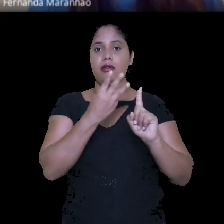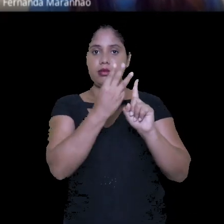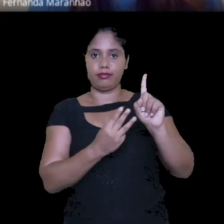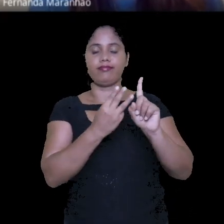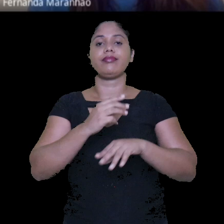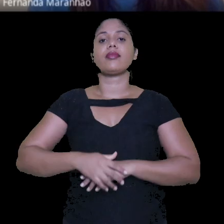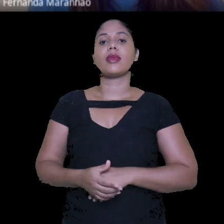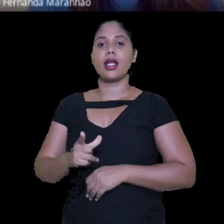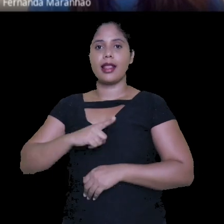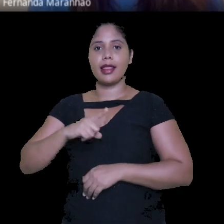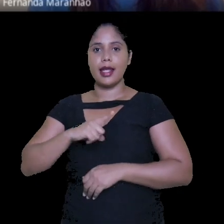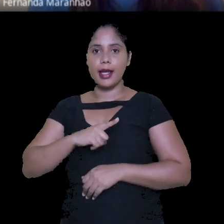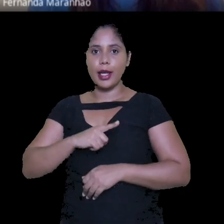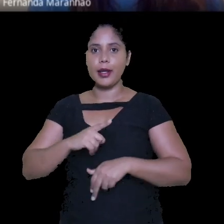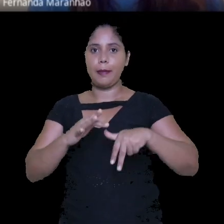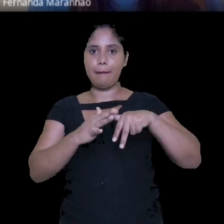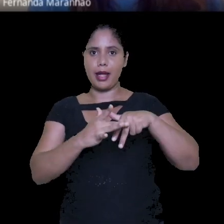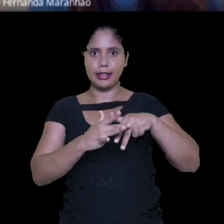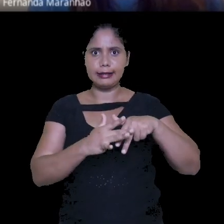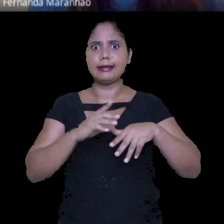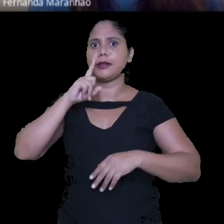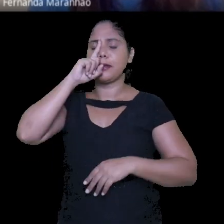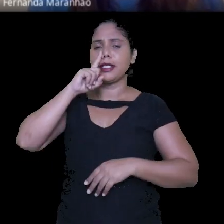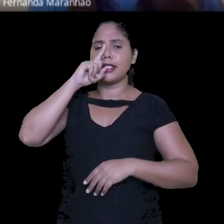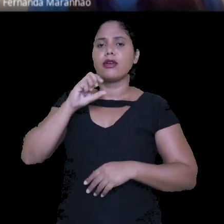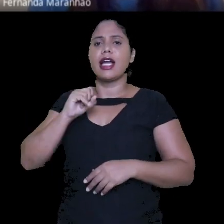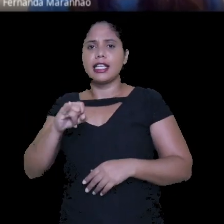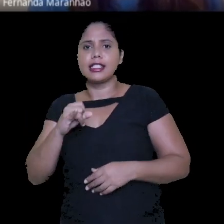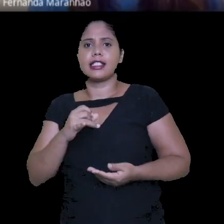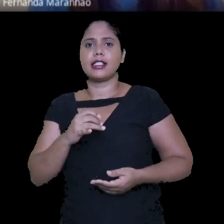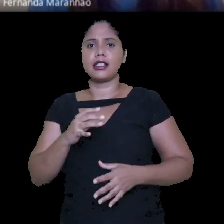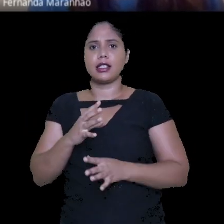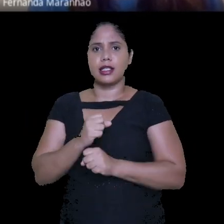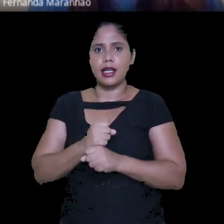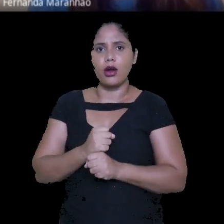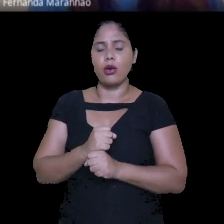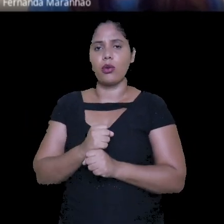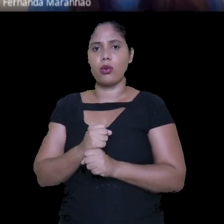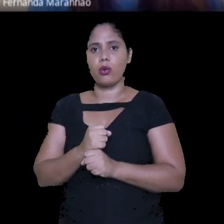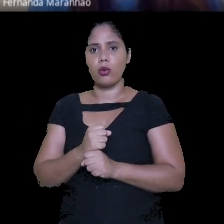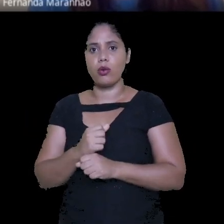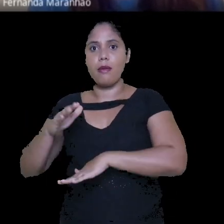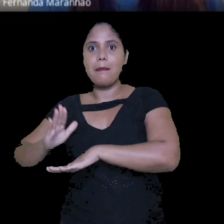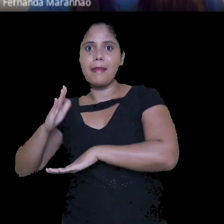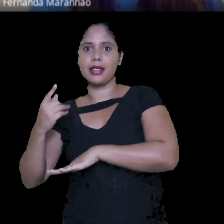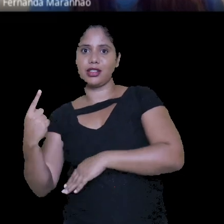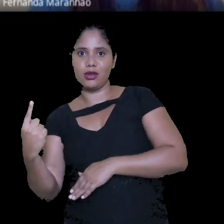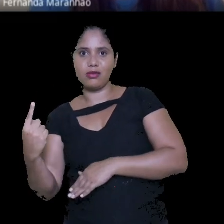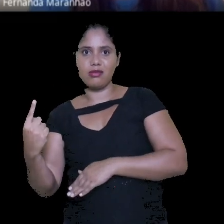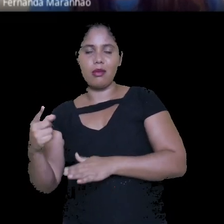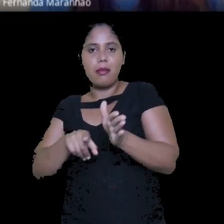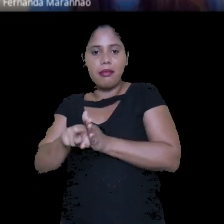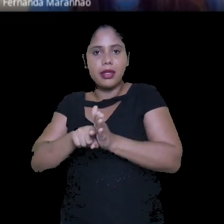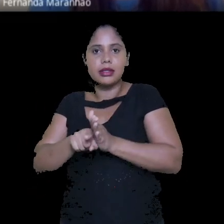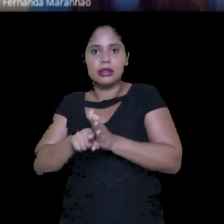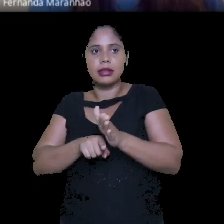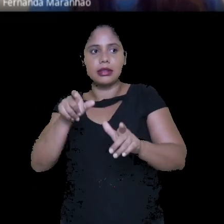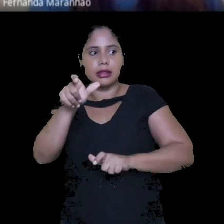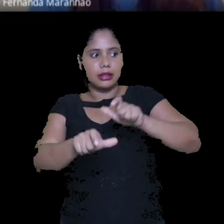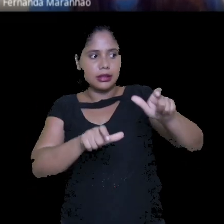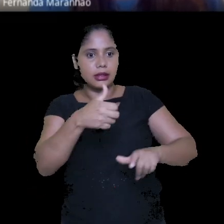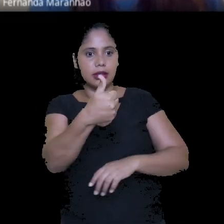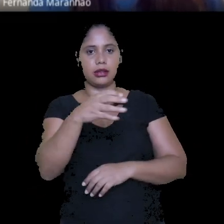for maior do que esse, a paciente é considerada como alto risco para desenvolver uma das duas condições e estaria indicada iniciar